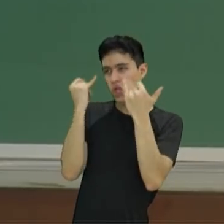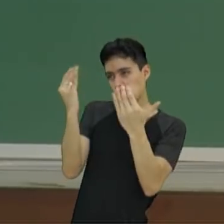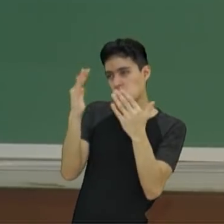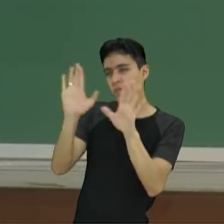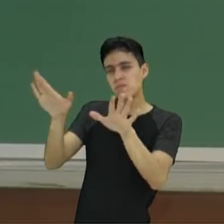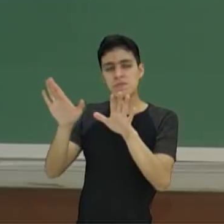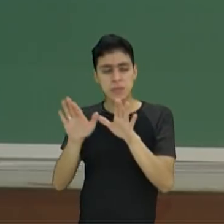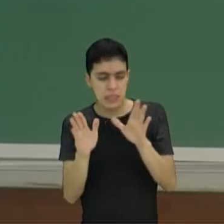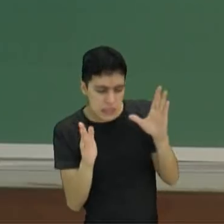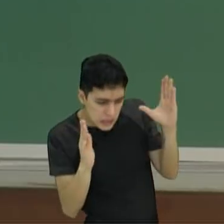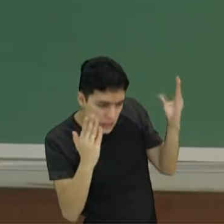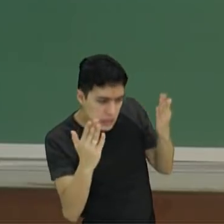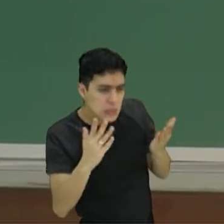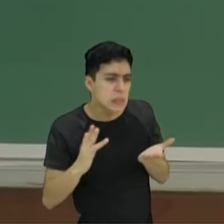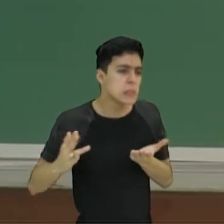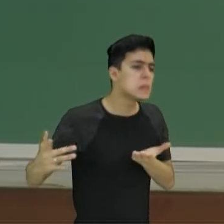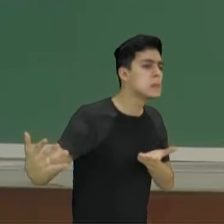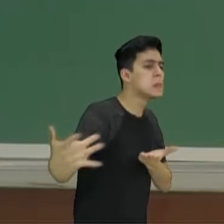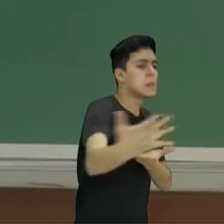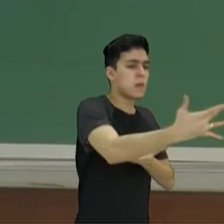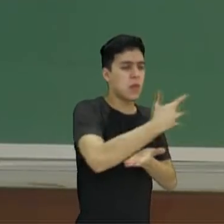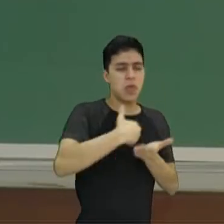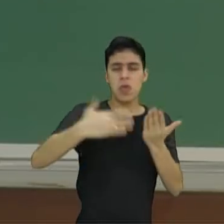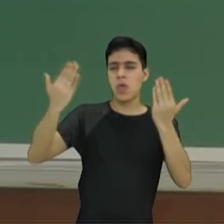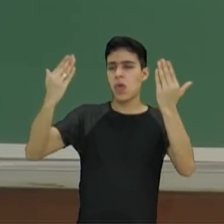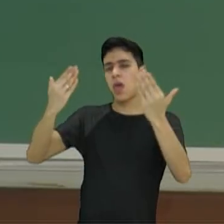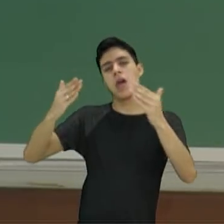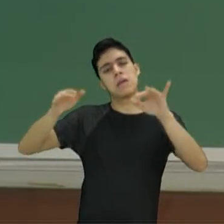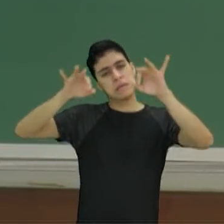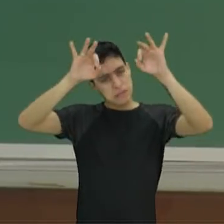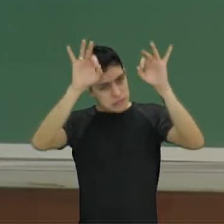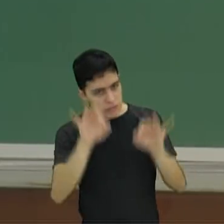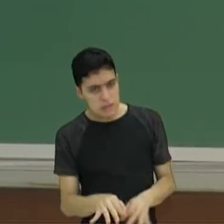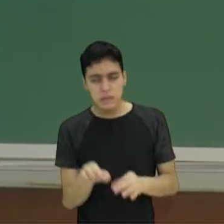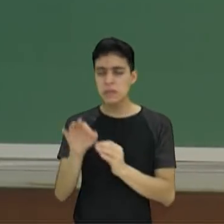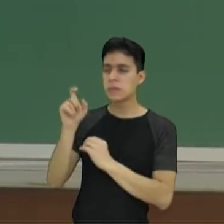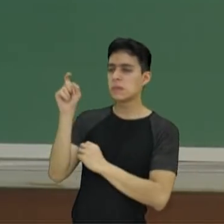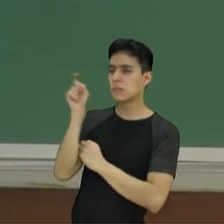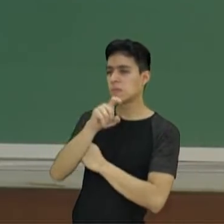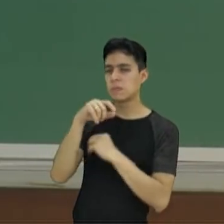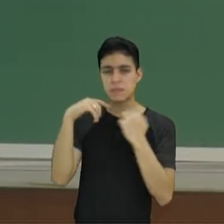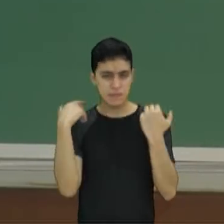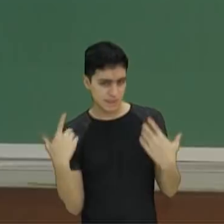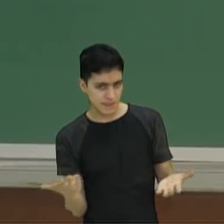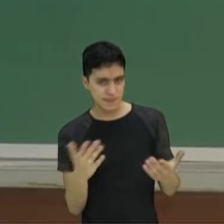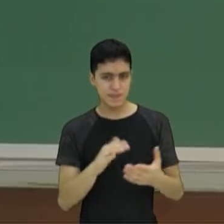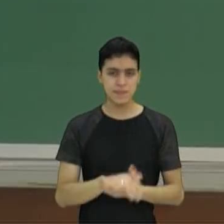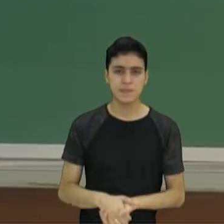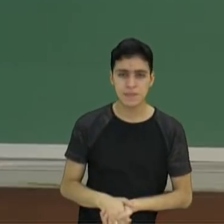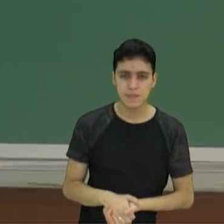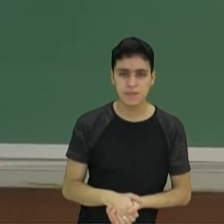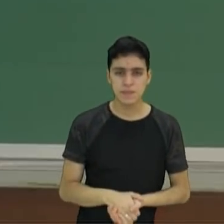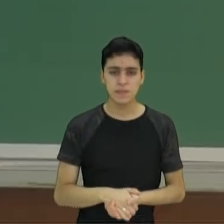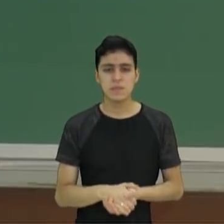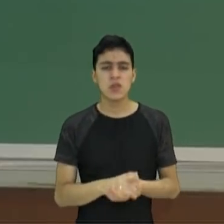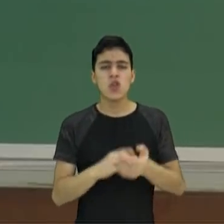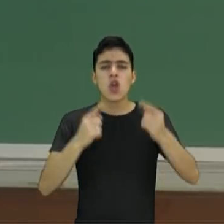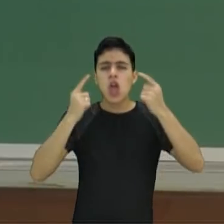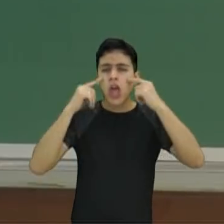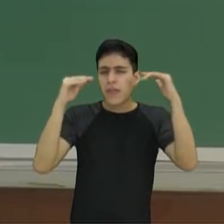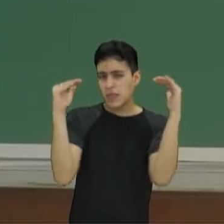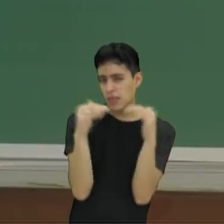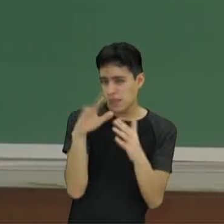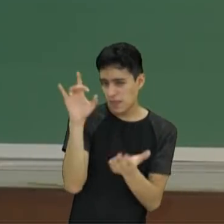está circulando na comunidade, nas redes sociais, e analisá-la, conferir se